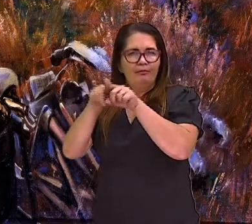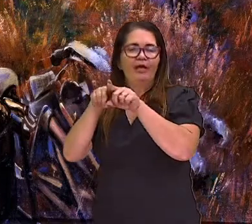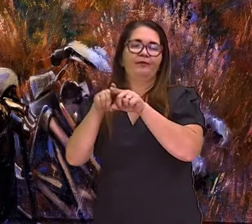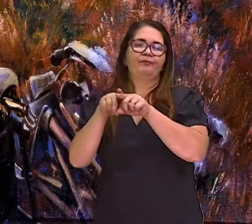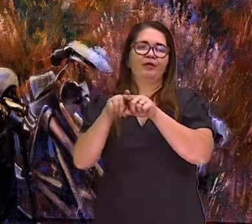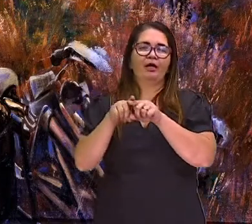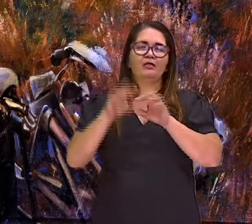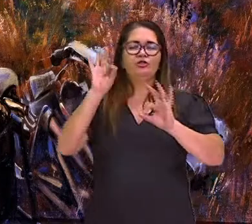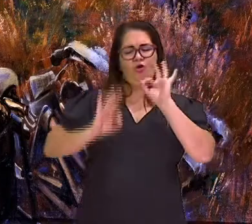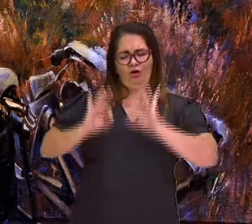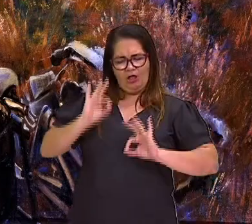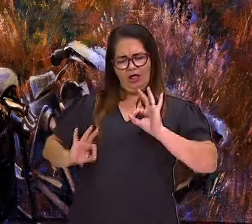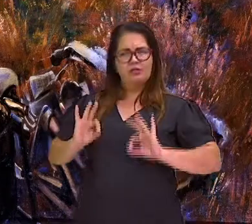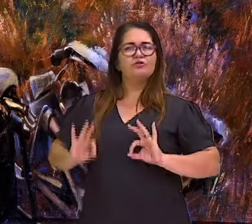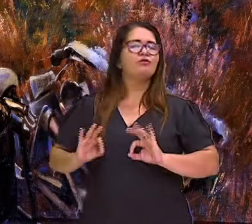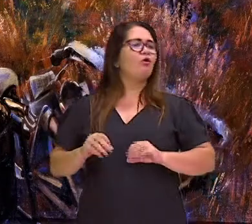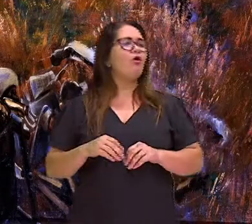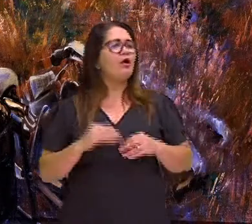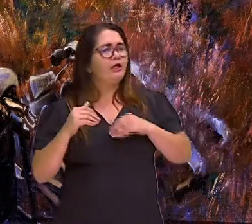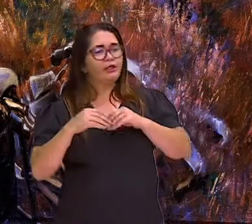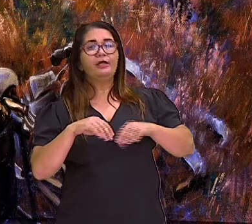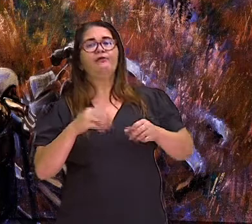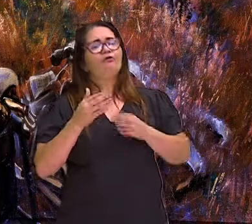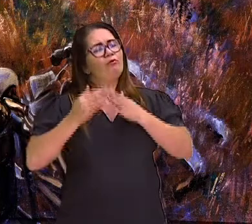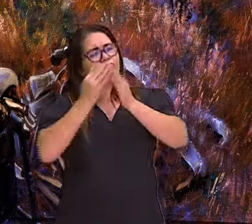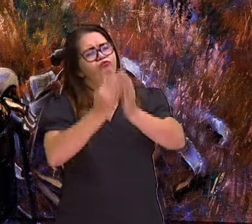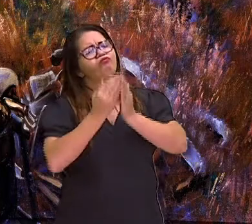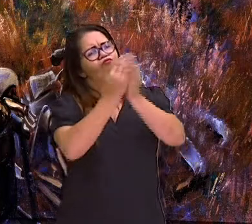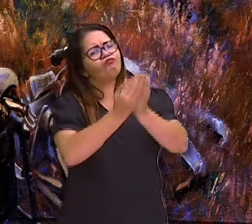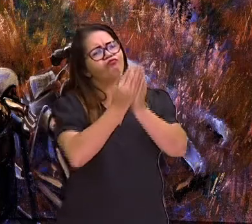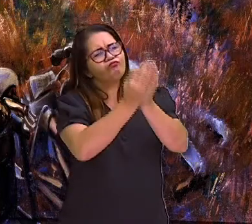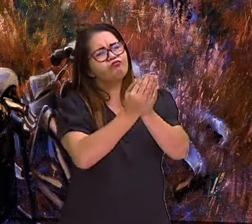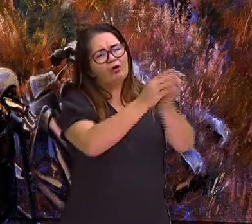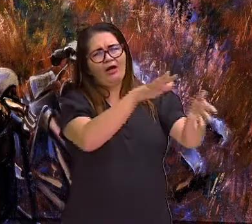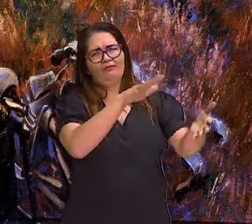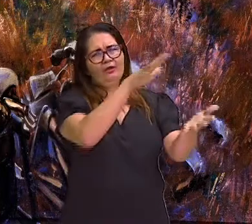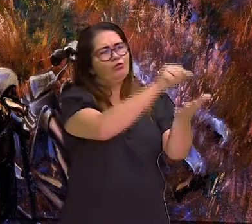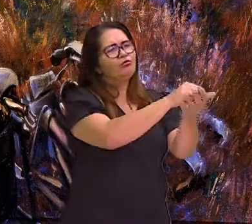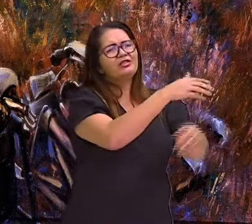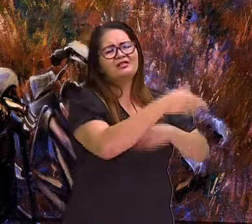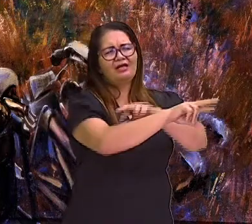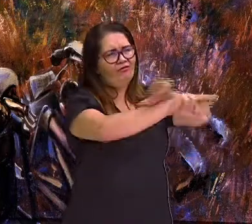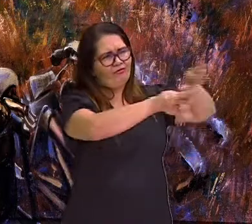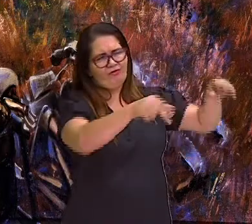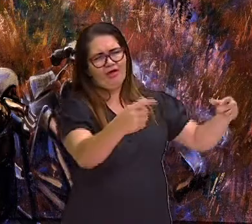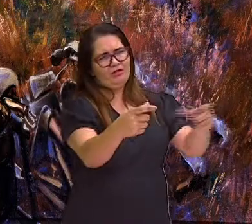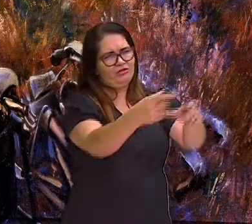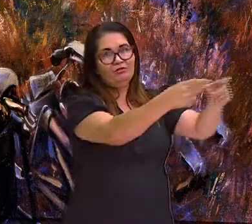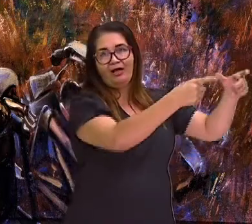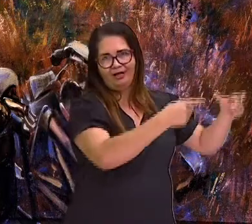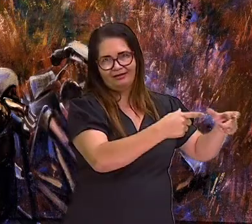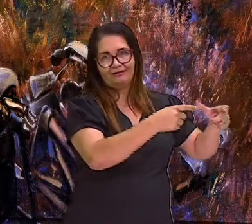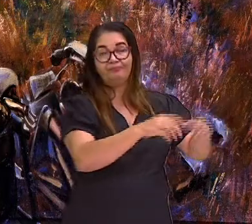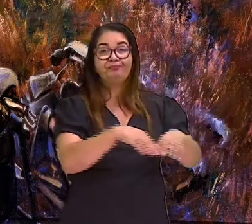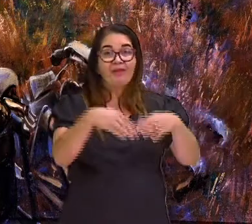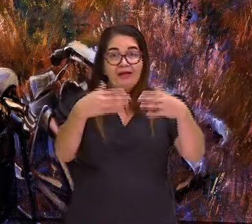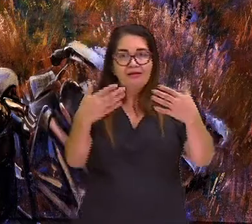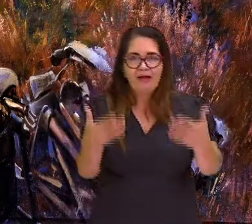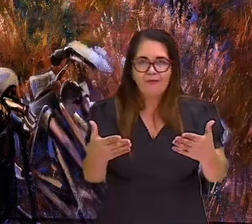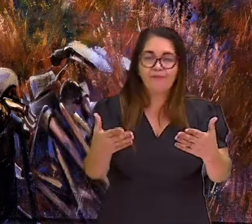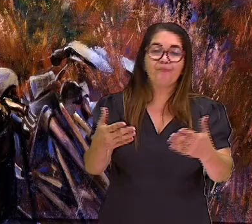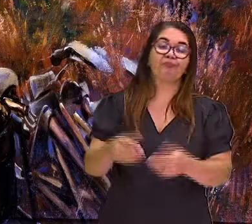para a coroa britânica e conquistar essas terras. E foi na América do